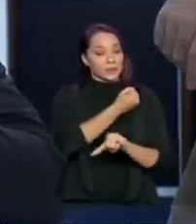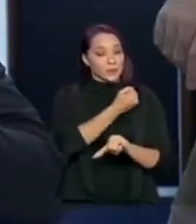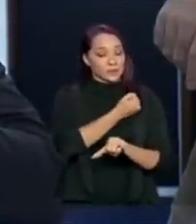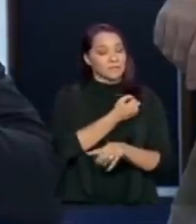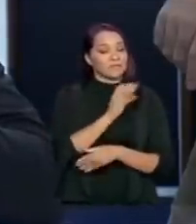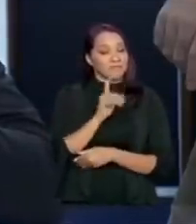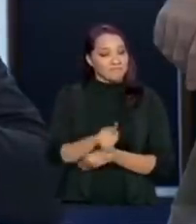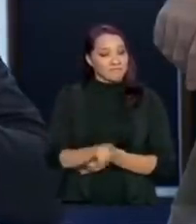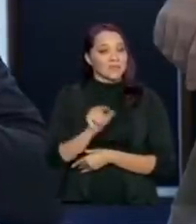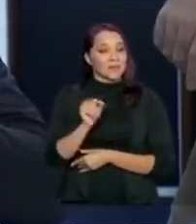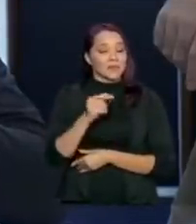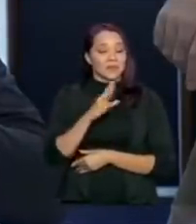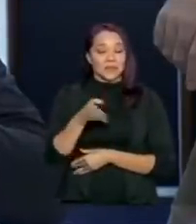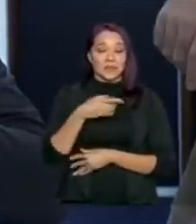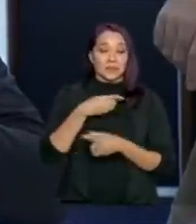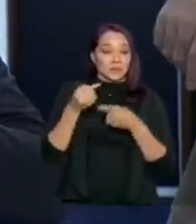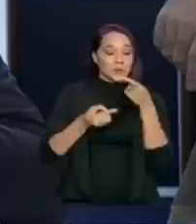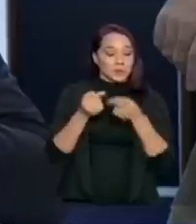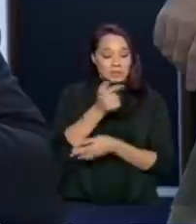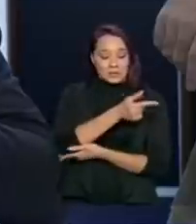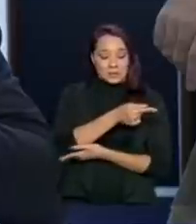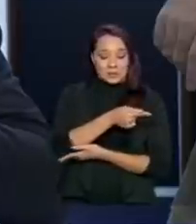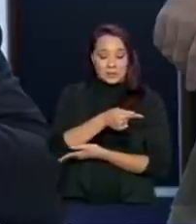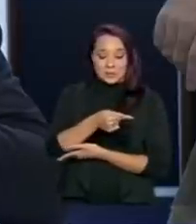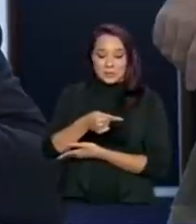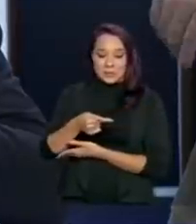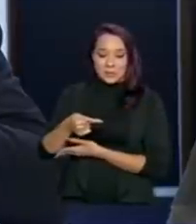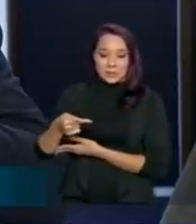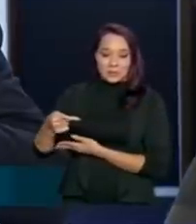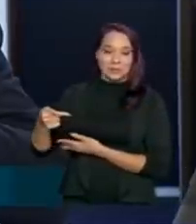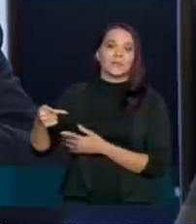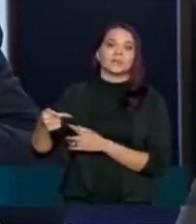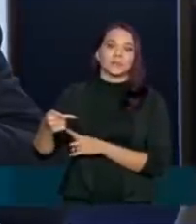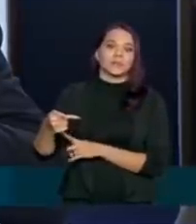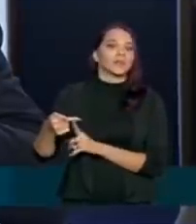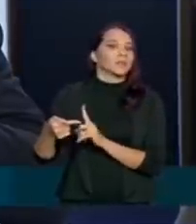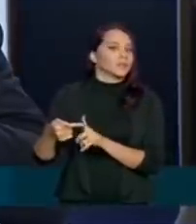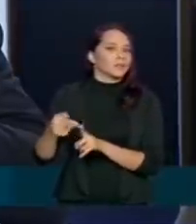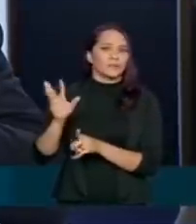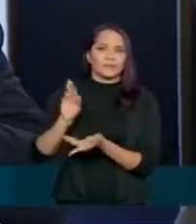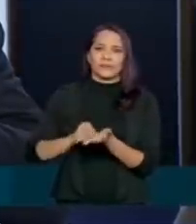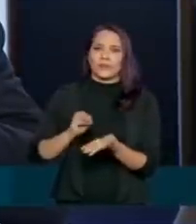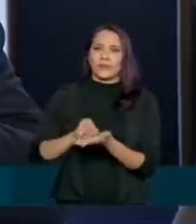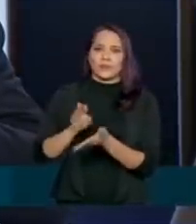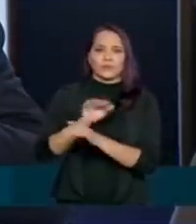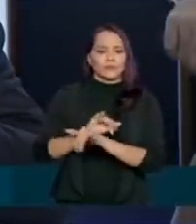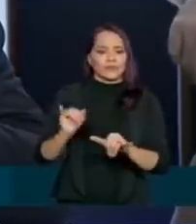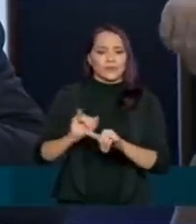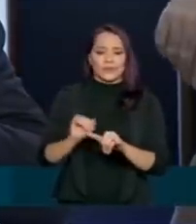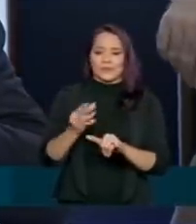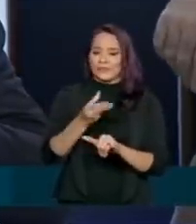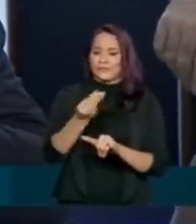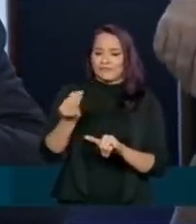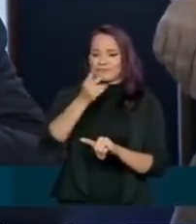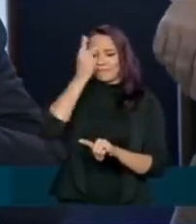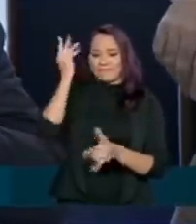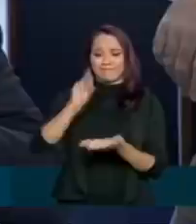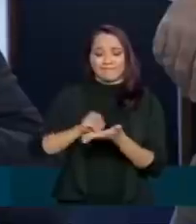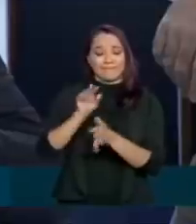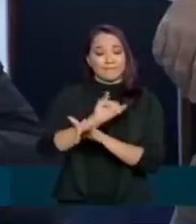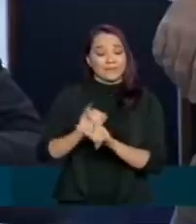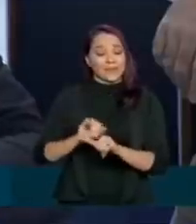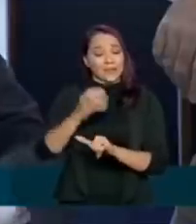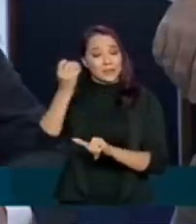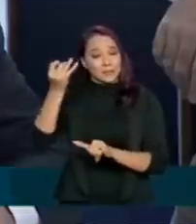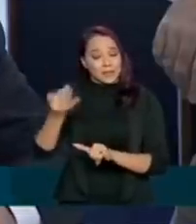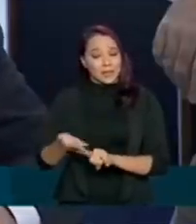o que a gente tem discutido hoje, essa semana toda aí, com bastante desinformação sobre o assunto, eu queria colocar aqui